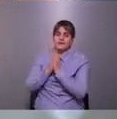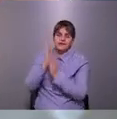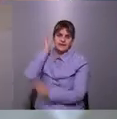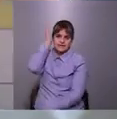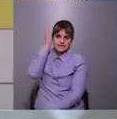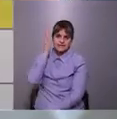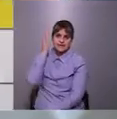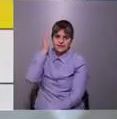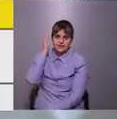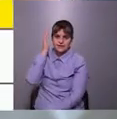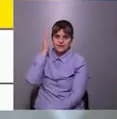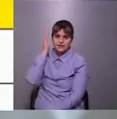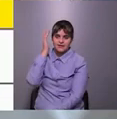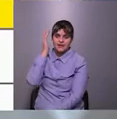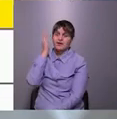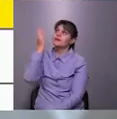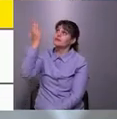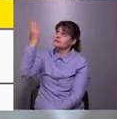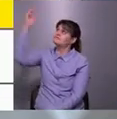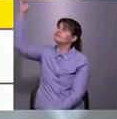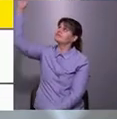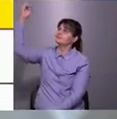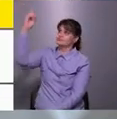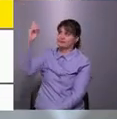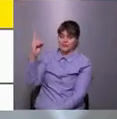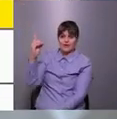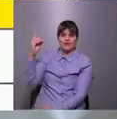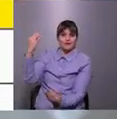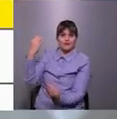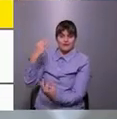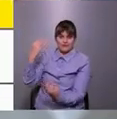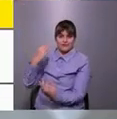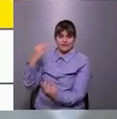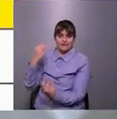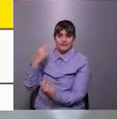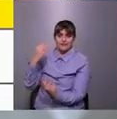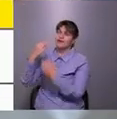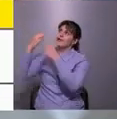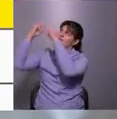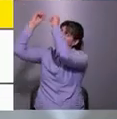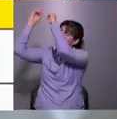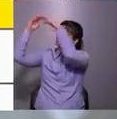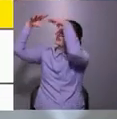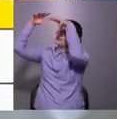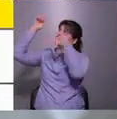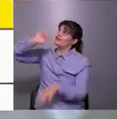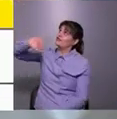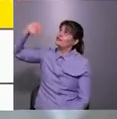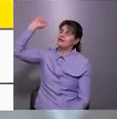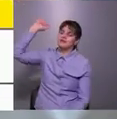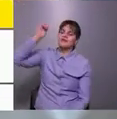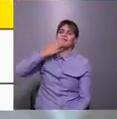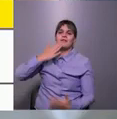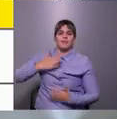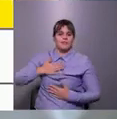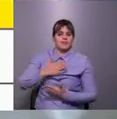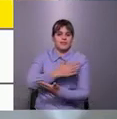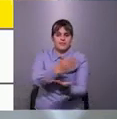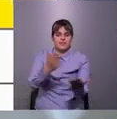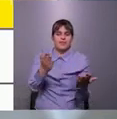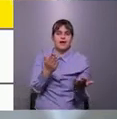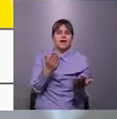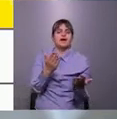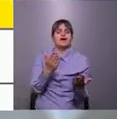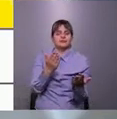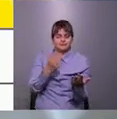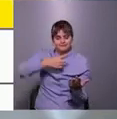Maria, que aqui se manifestou revestida da vossa luz, fazei que